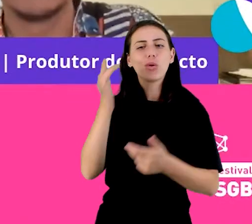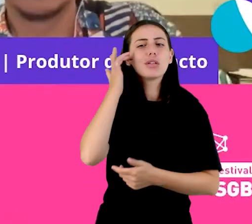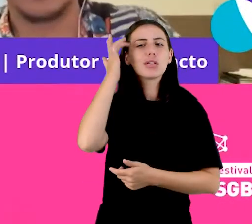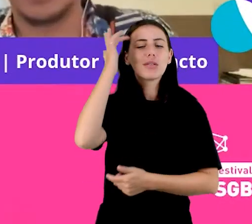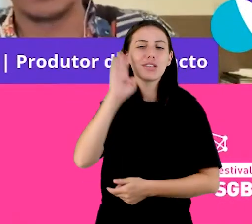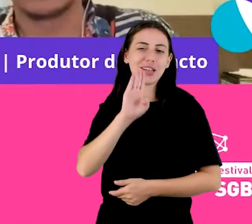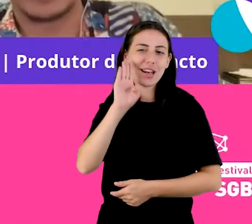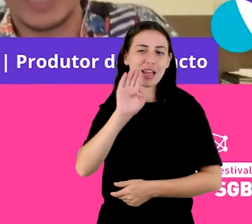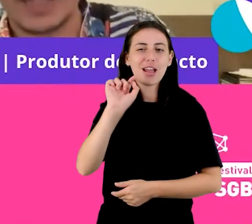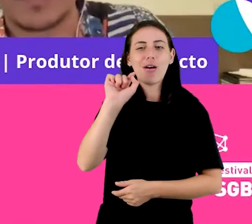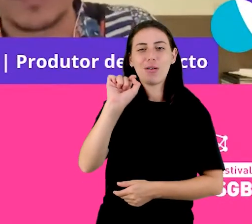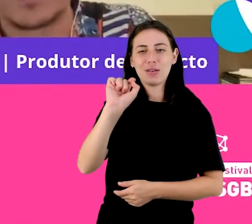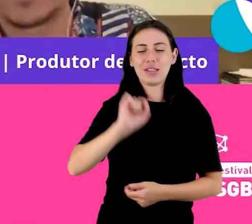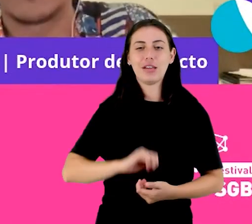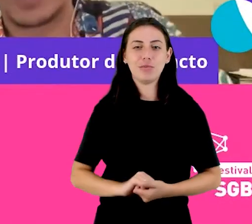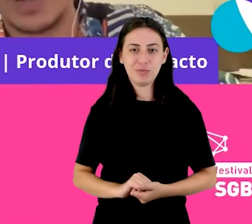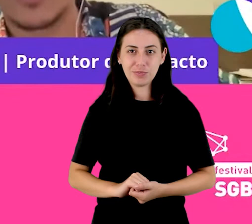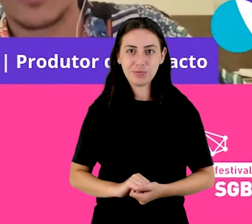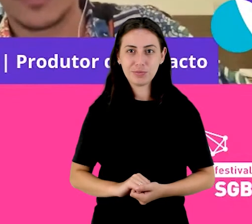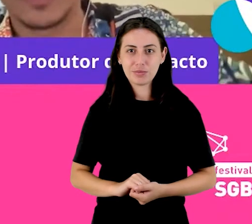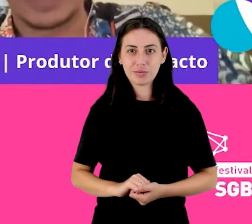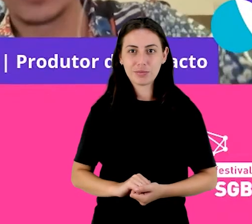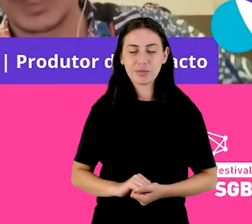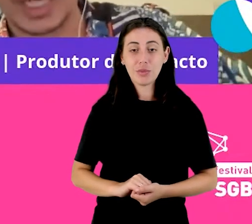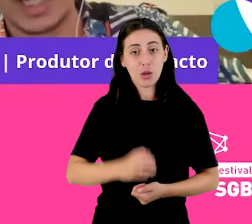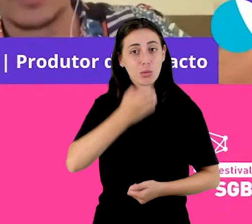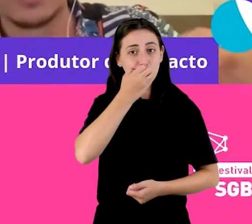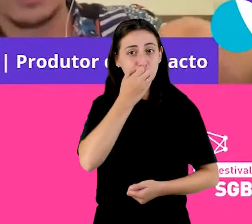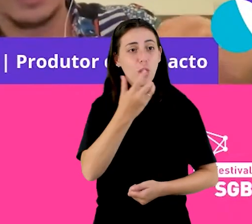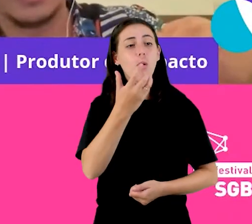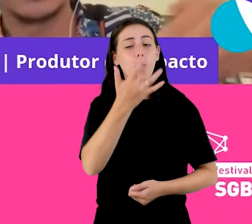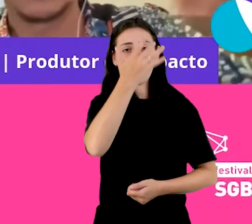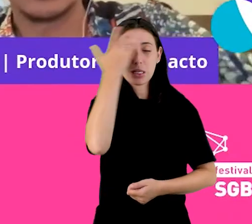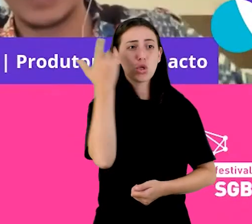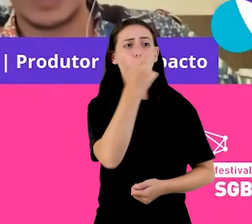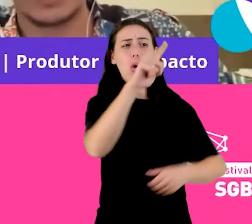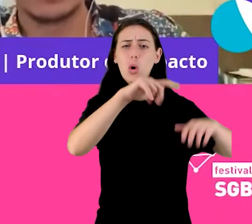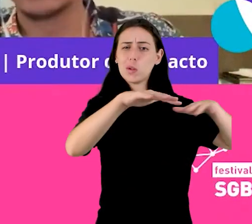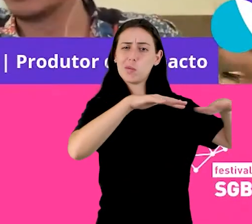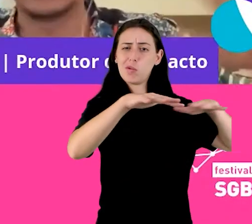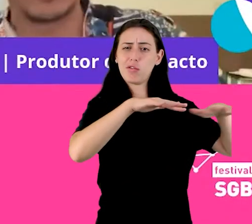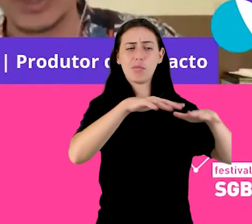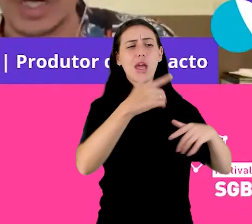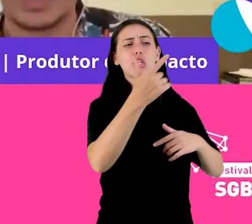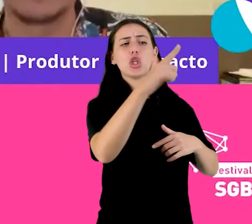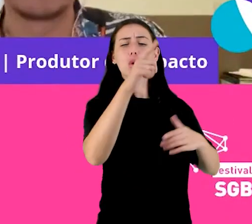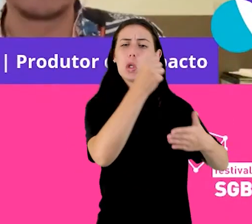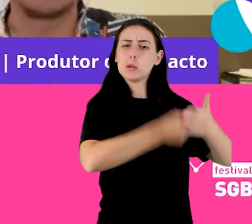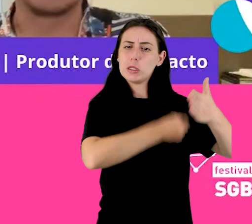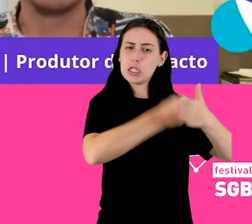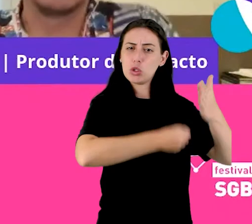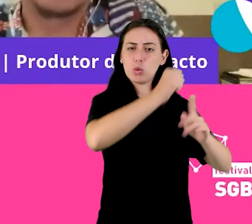maneira já querendo provocar a discussão, de conhecer, de